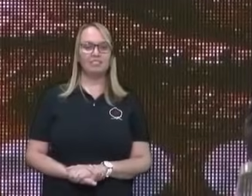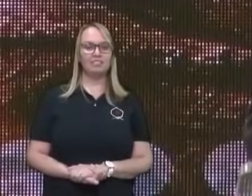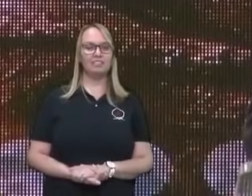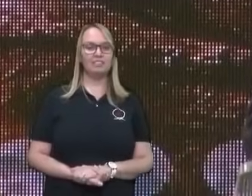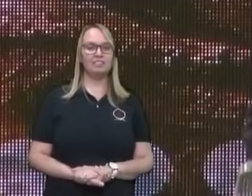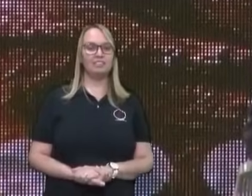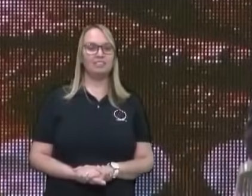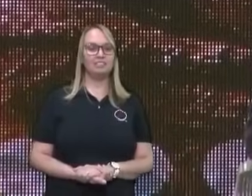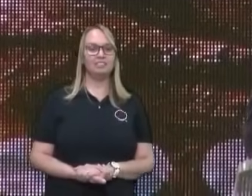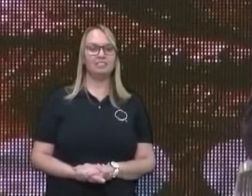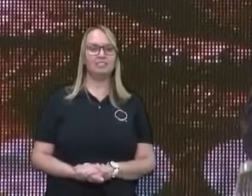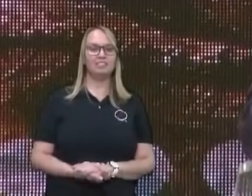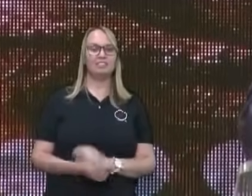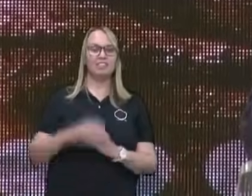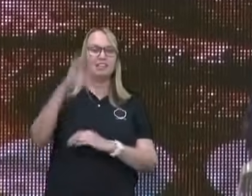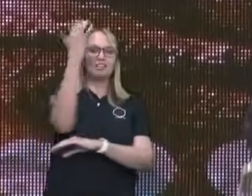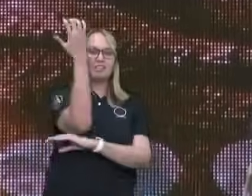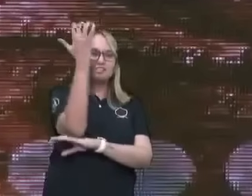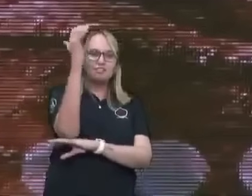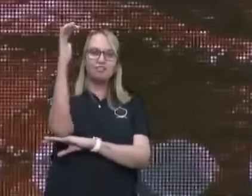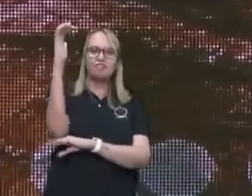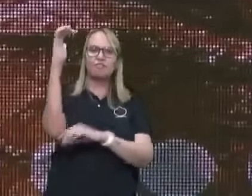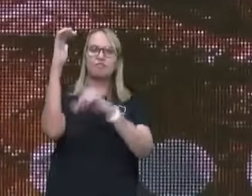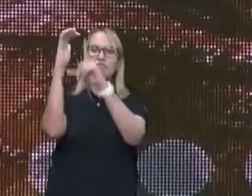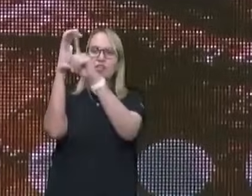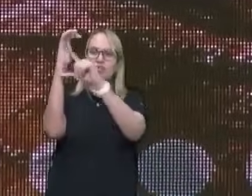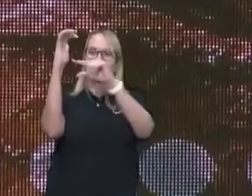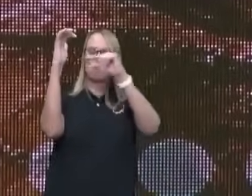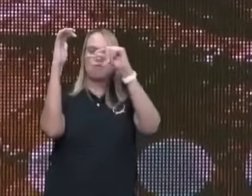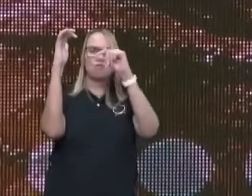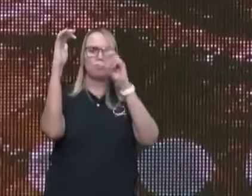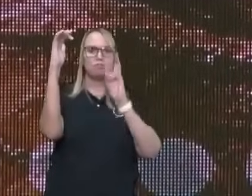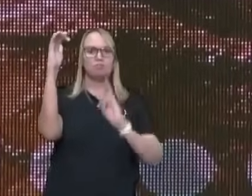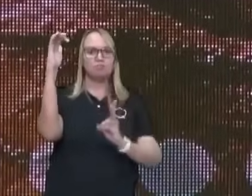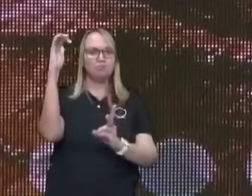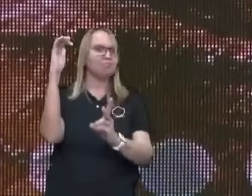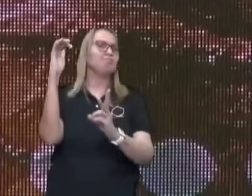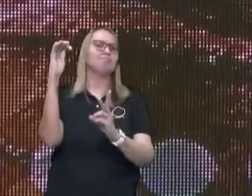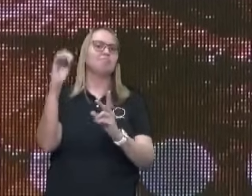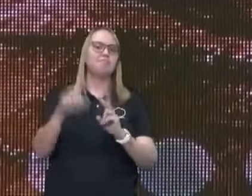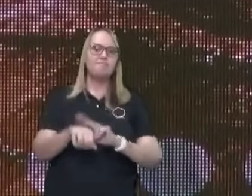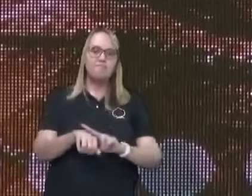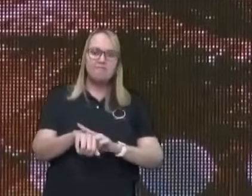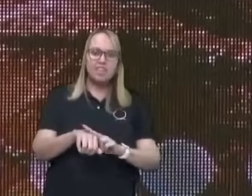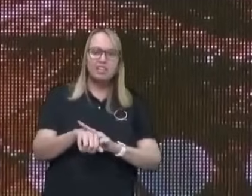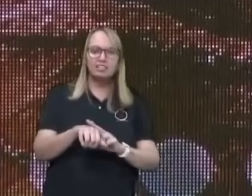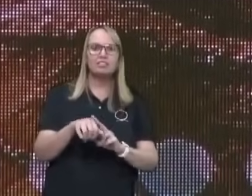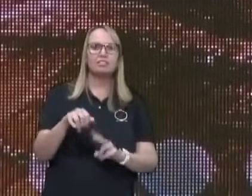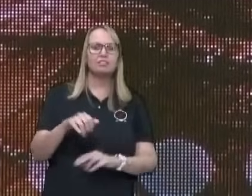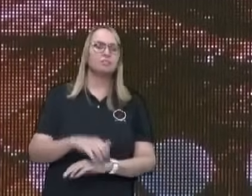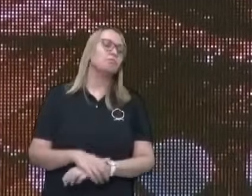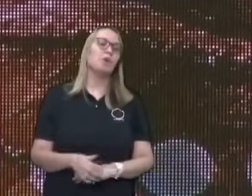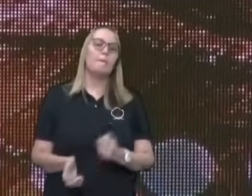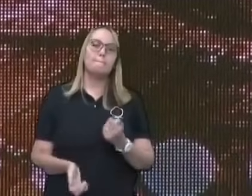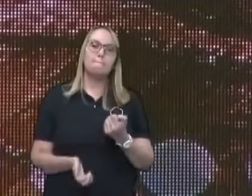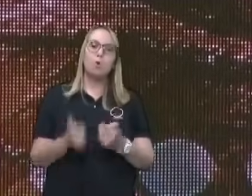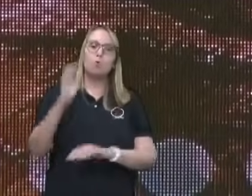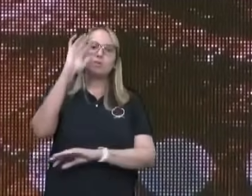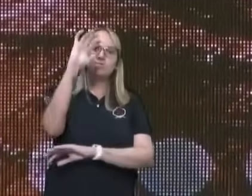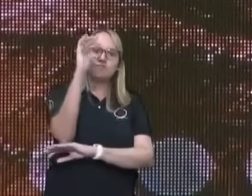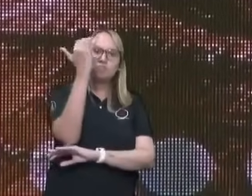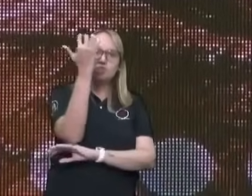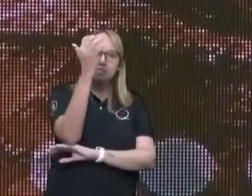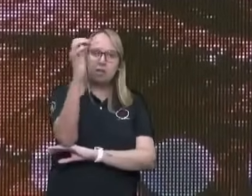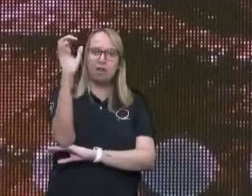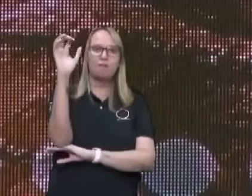As folhas ficam verdes. Raríssimas as árvores que